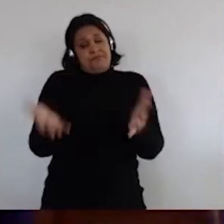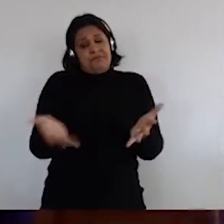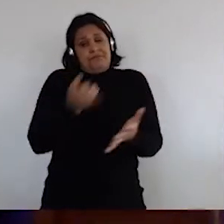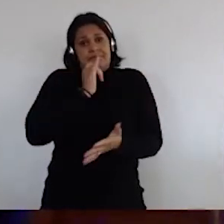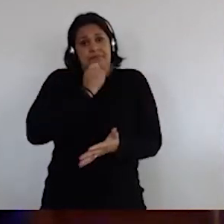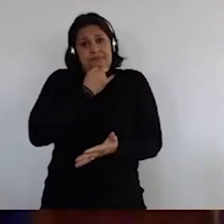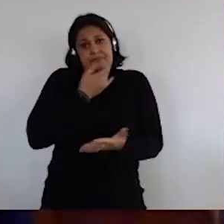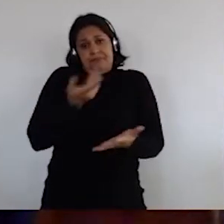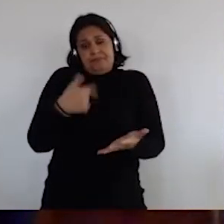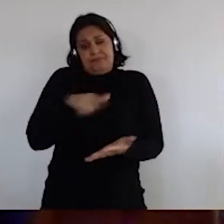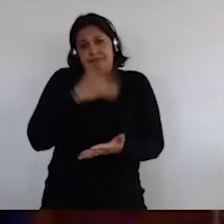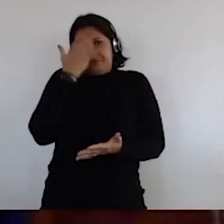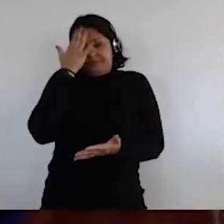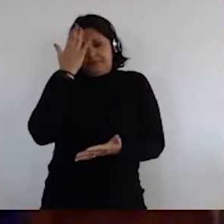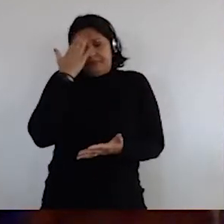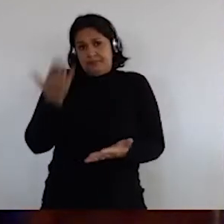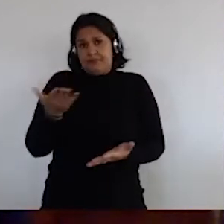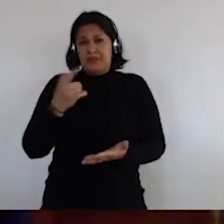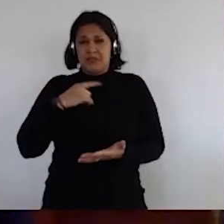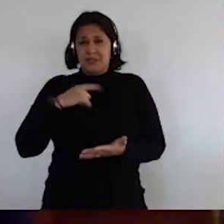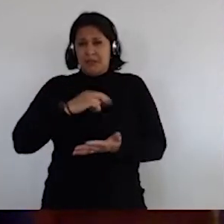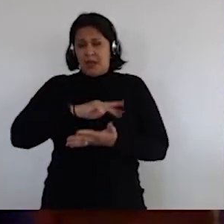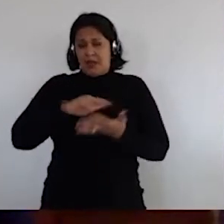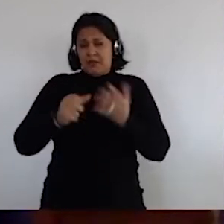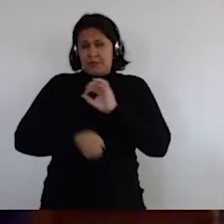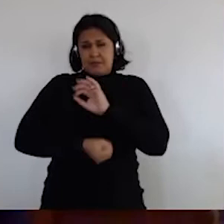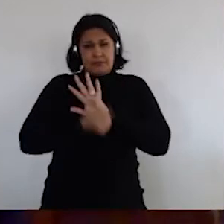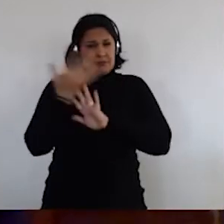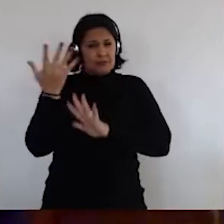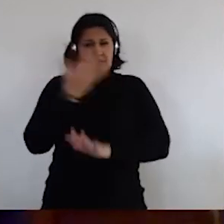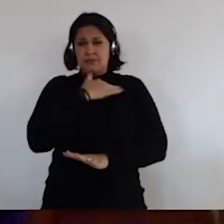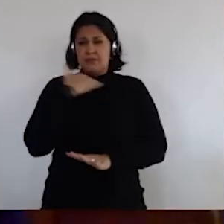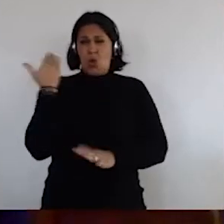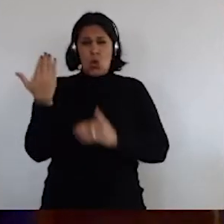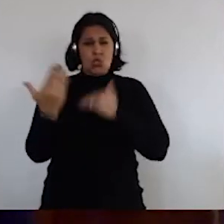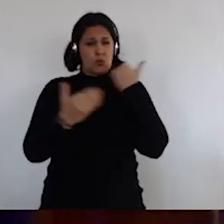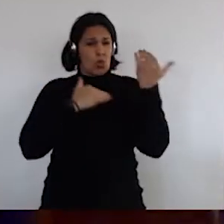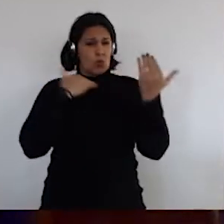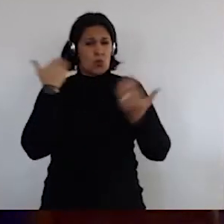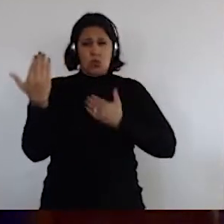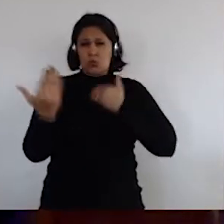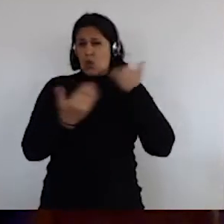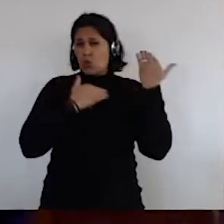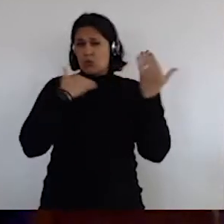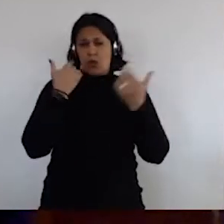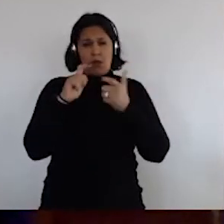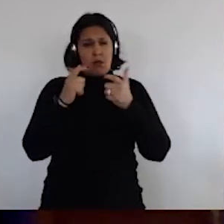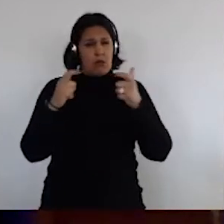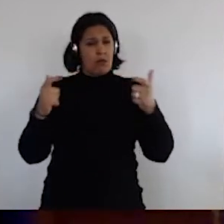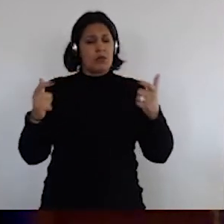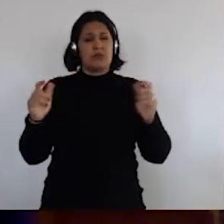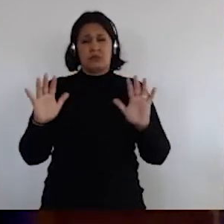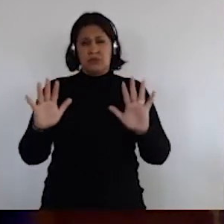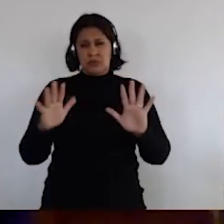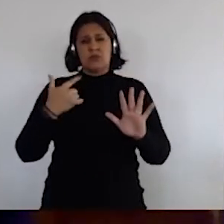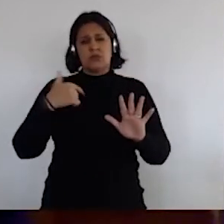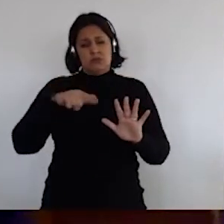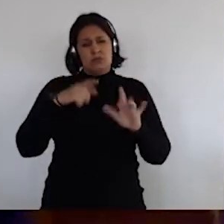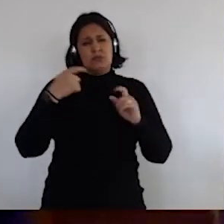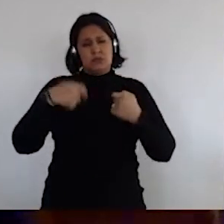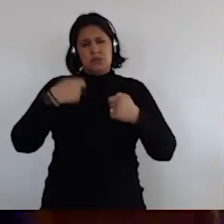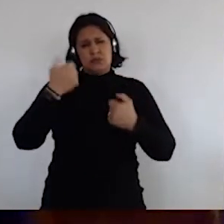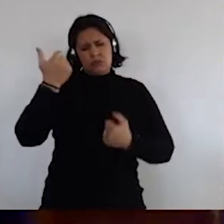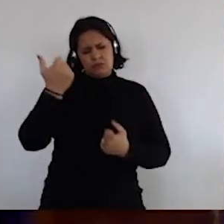temos inúmeras pessoas hoje mortas e nós temos que hipotecar a nossa solidariedade